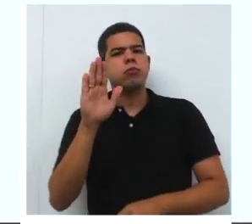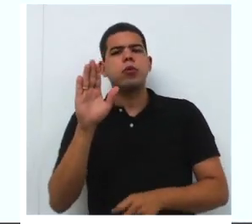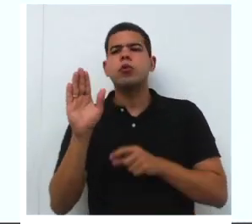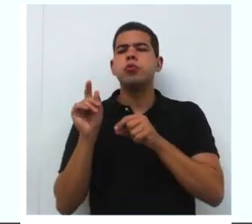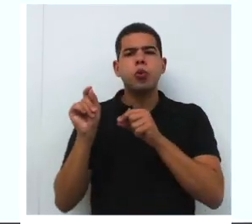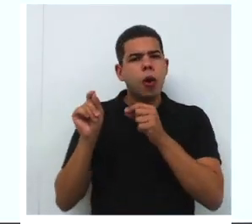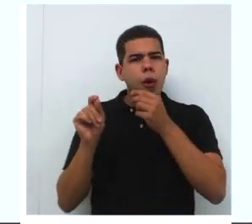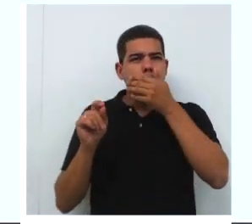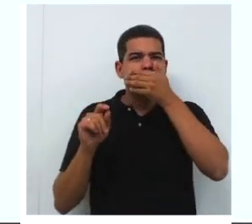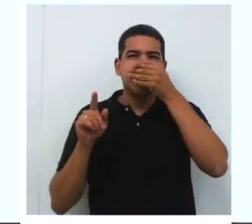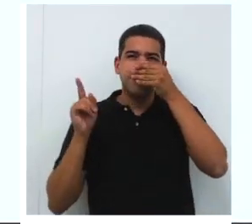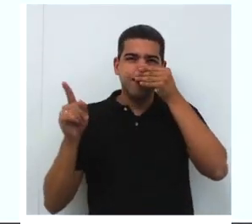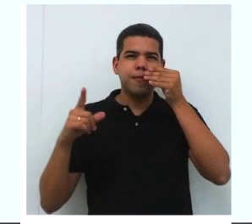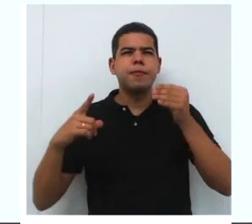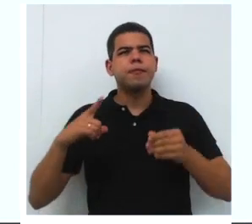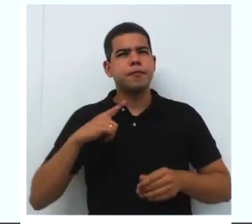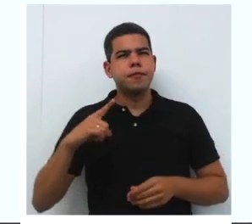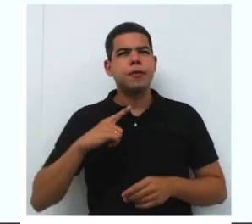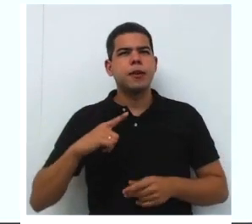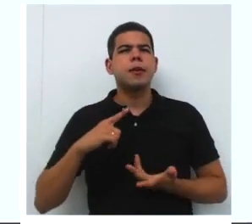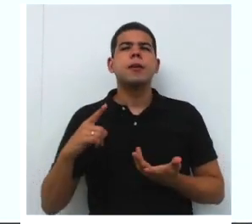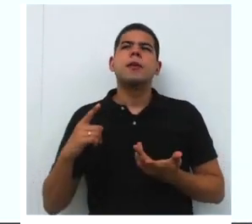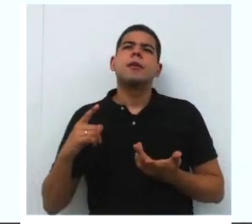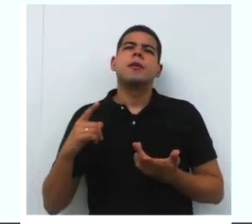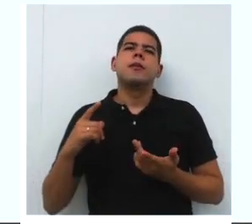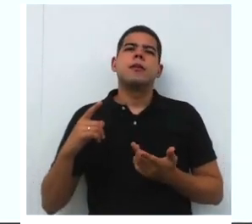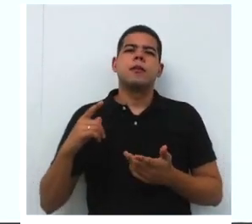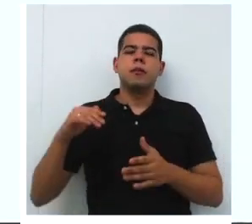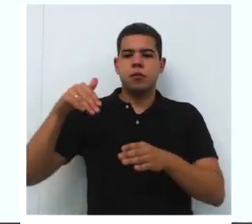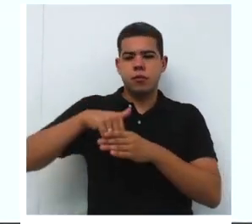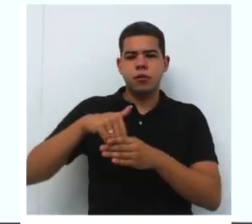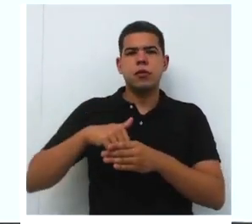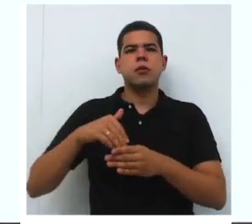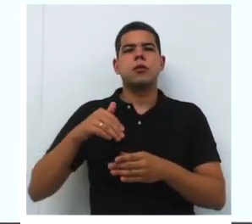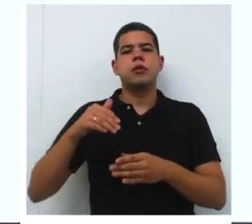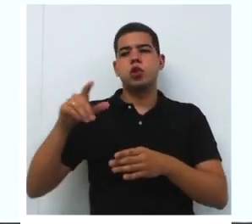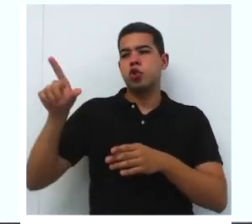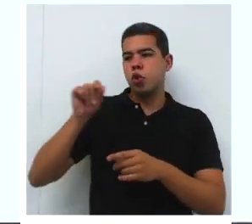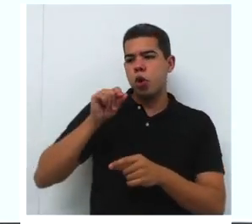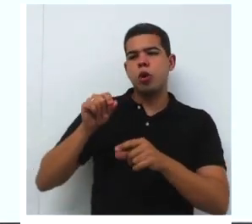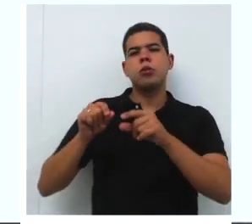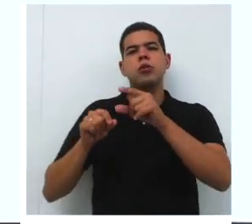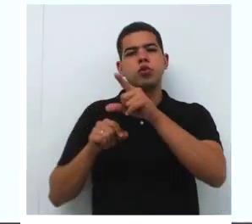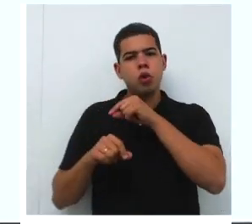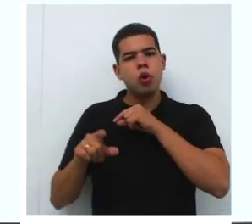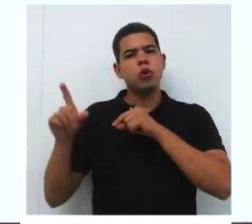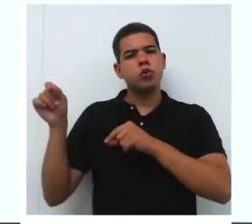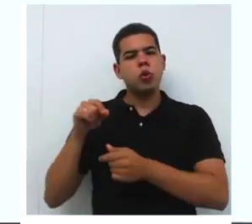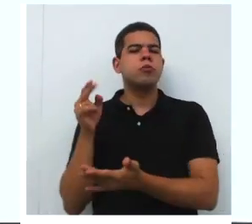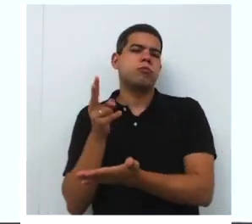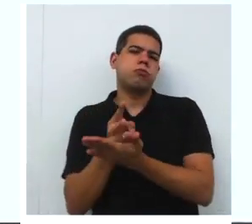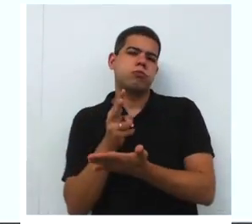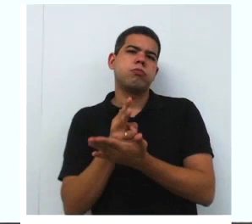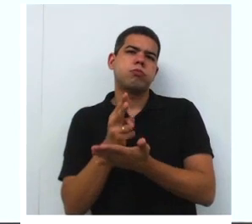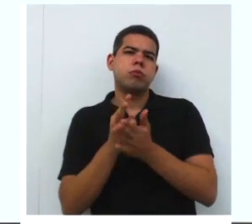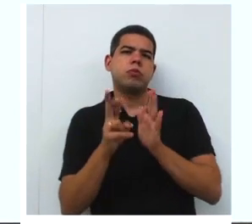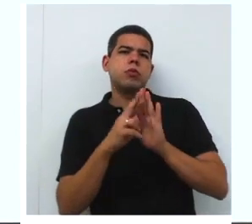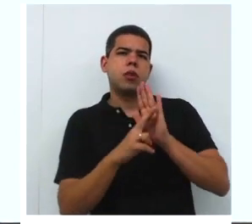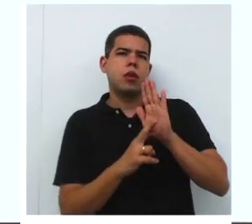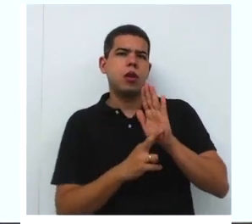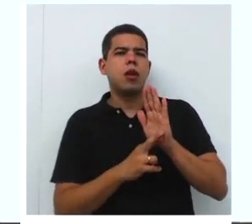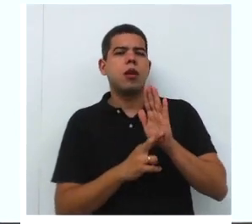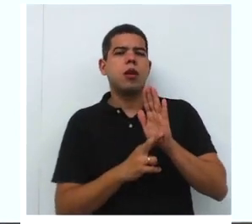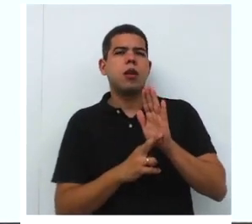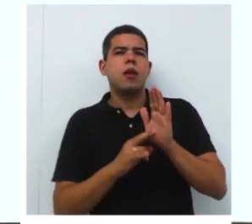pelo povo. Então, ele vai ser sempre eleito de acordo com o quê? As regras eleitorais, né? Que a gente só